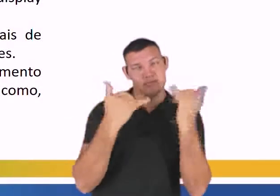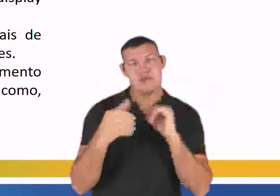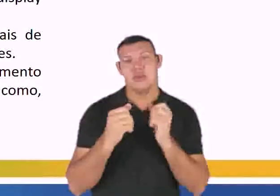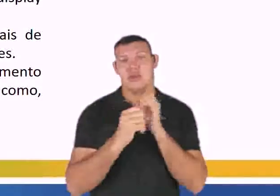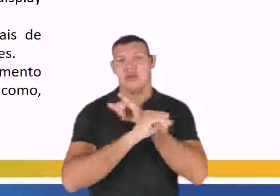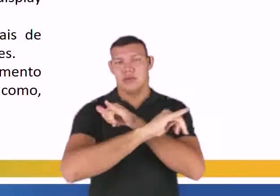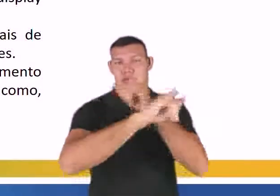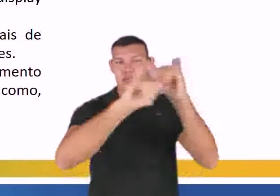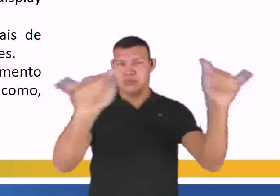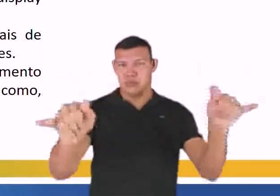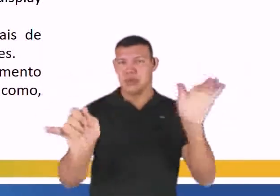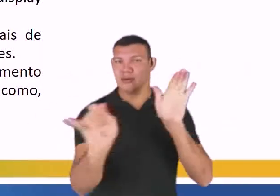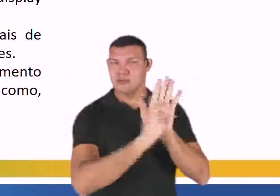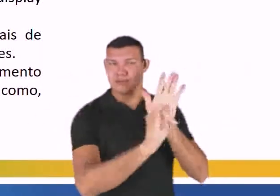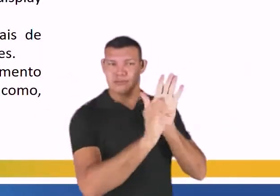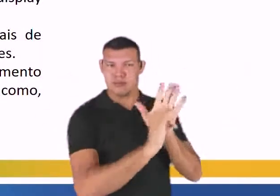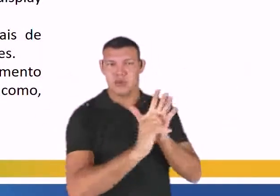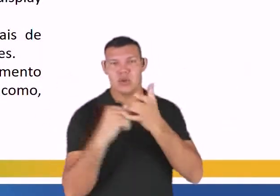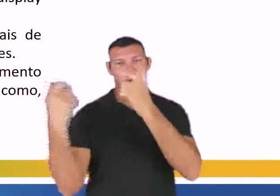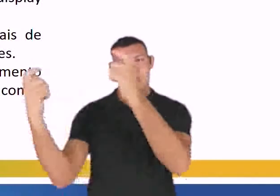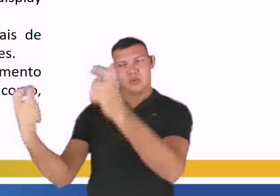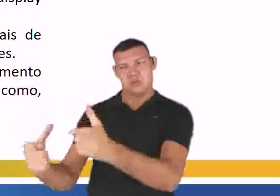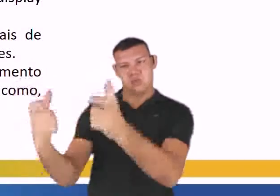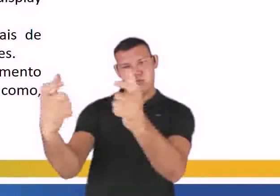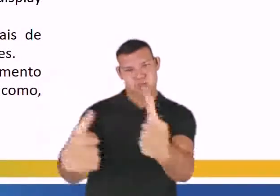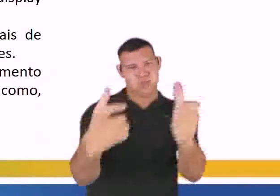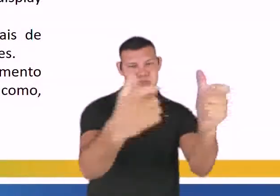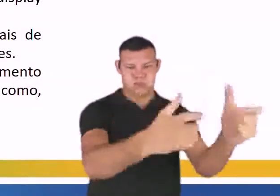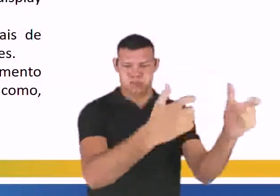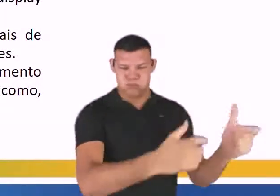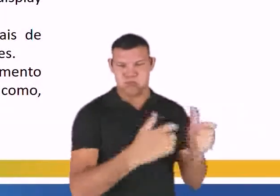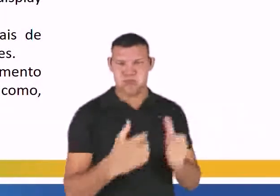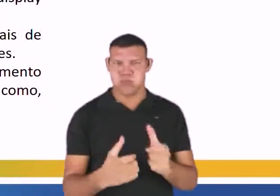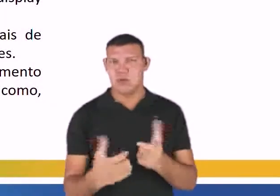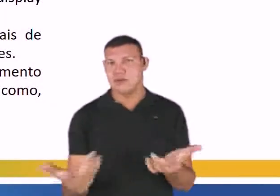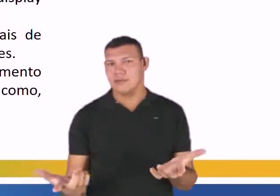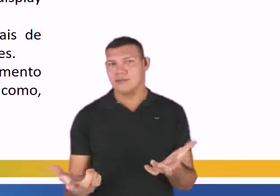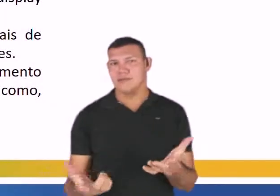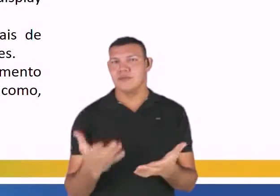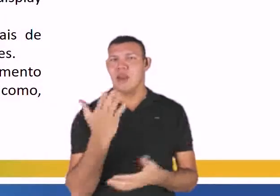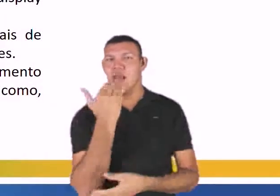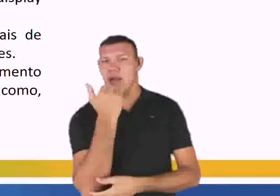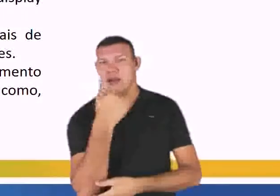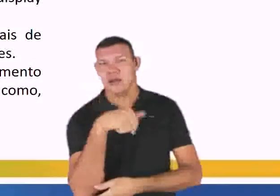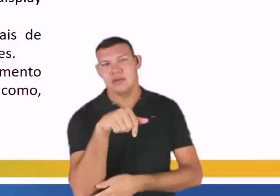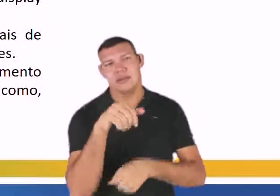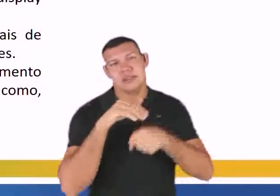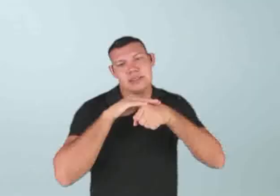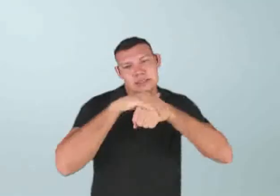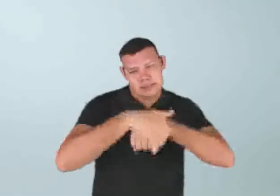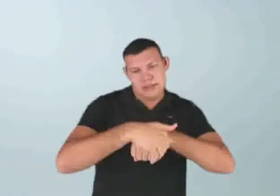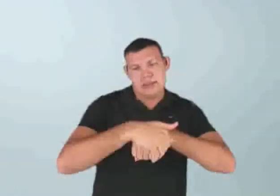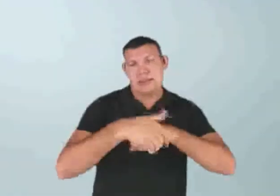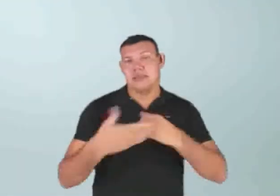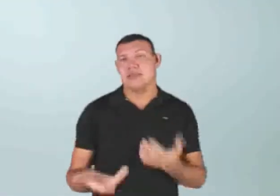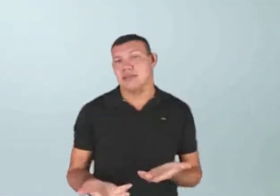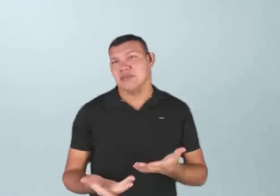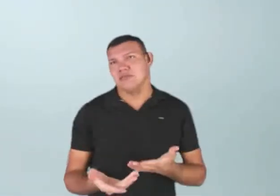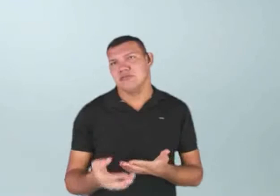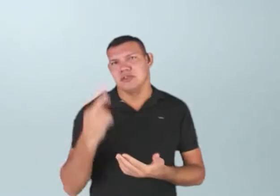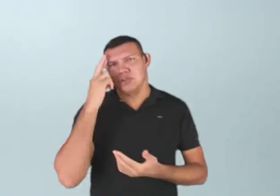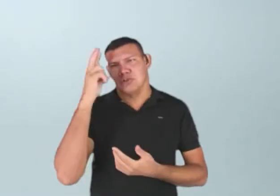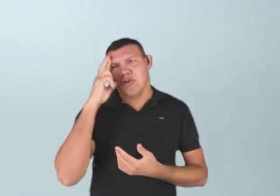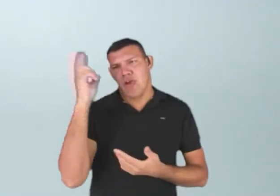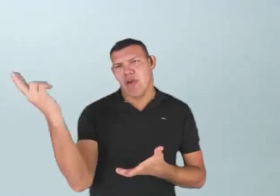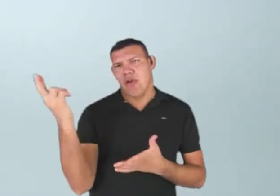a identificação dos lugares. Por exemplo, quando você vai a um jantar, ou o seu responsável, ou o chefe da